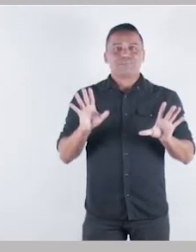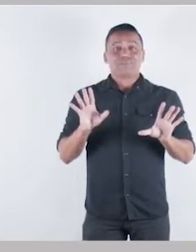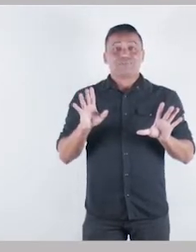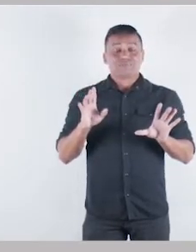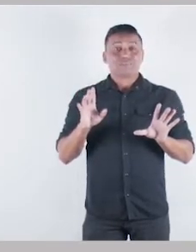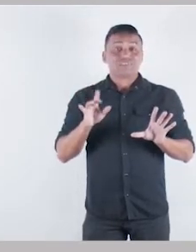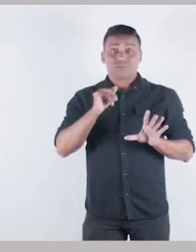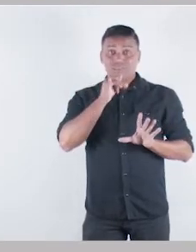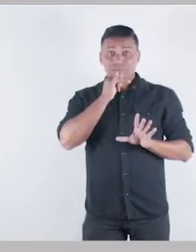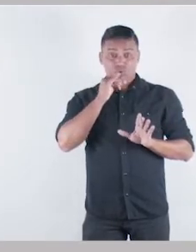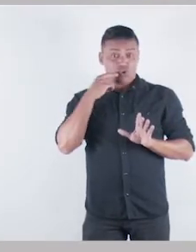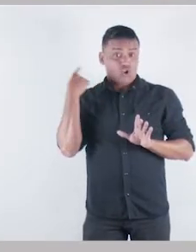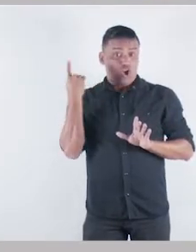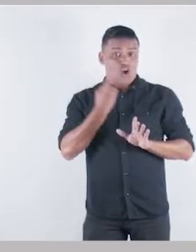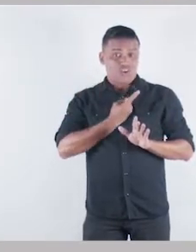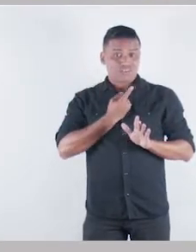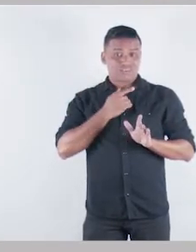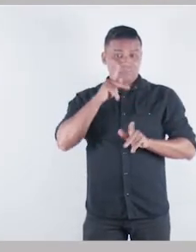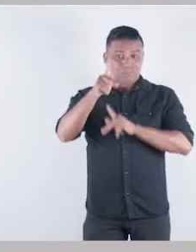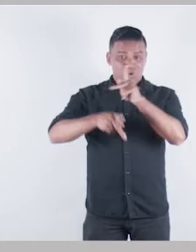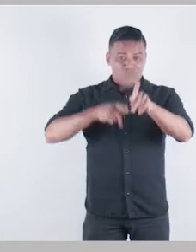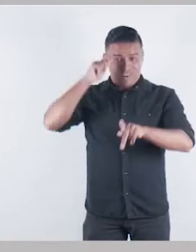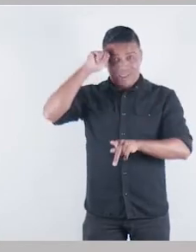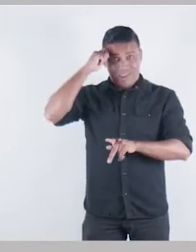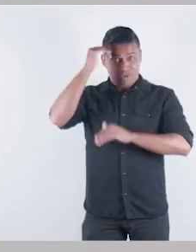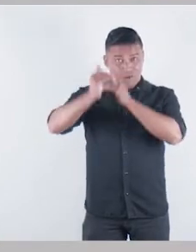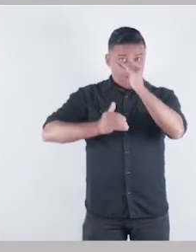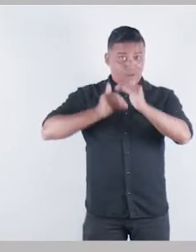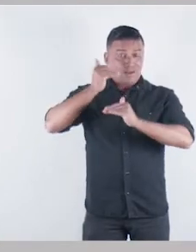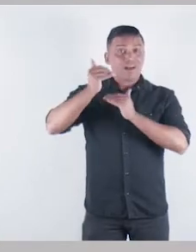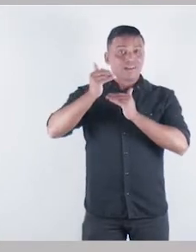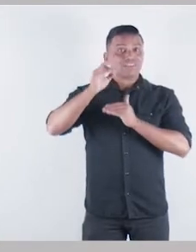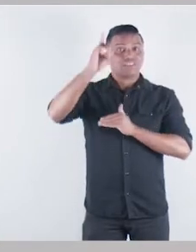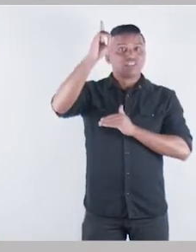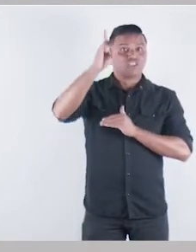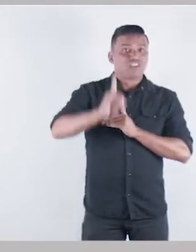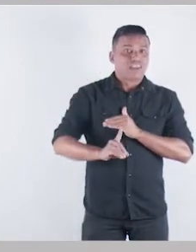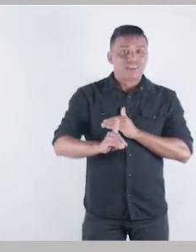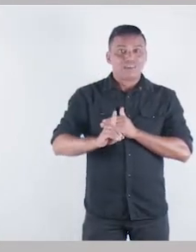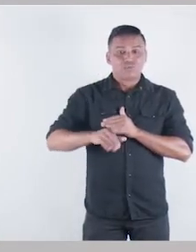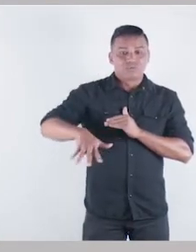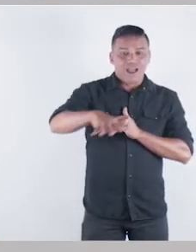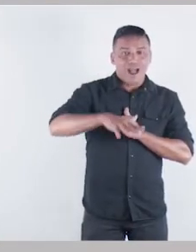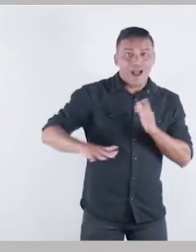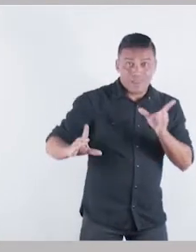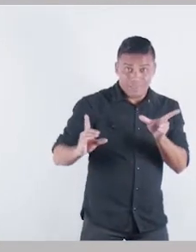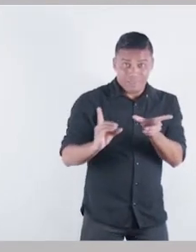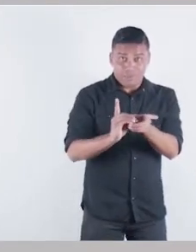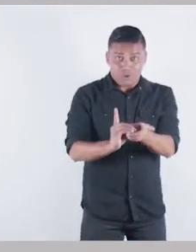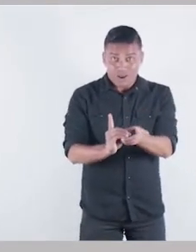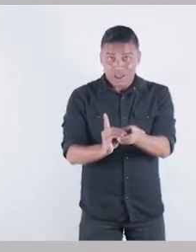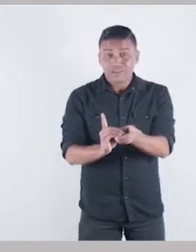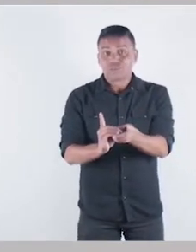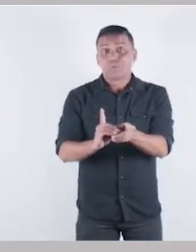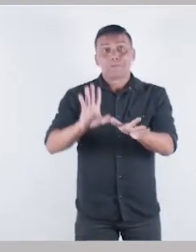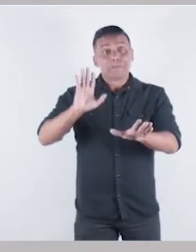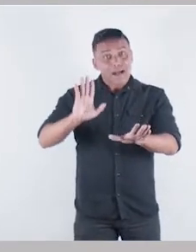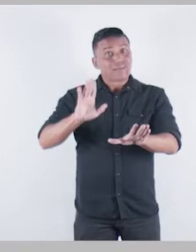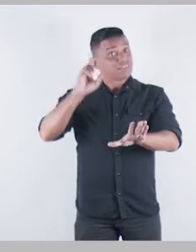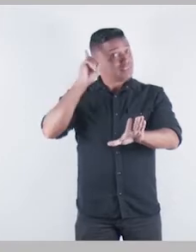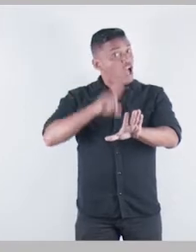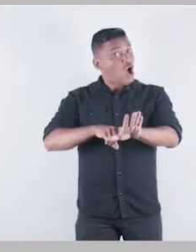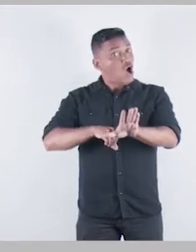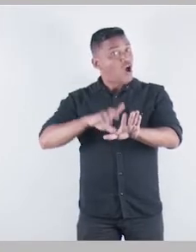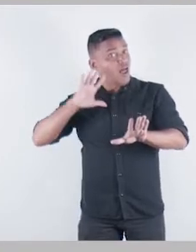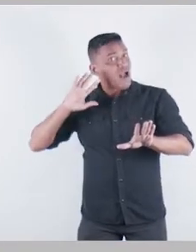você avança, você consegue o direito no campo democrático, mas na hora de operar esse direito,